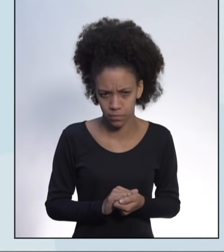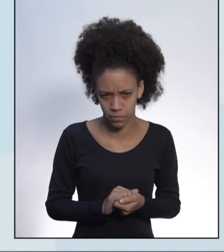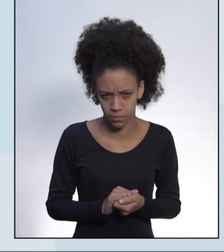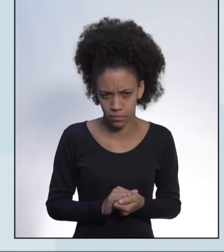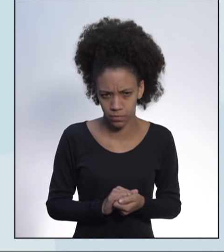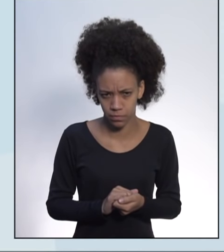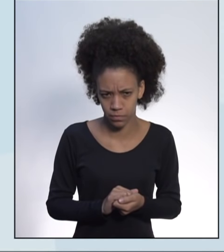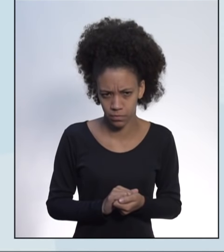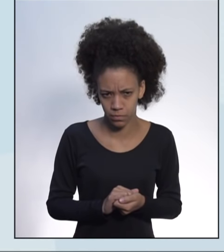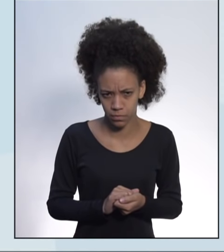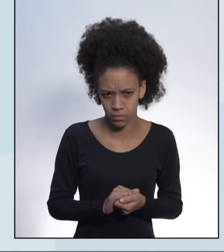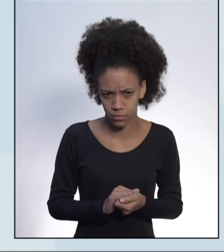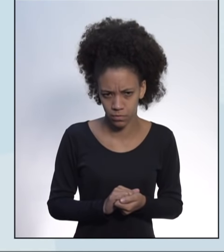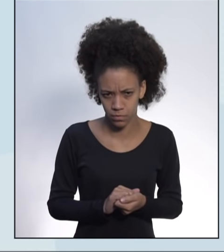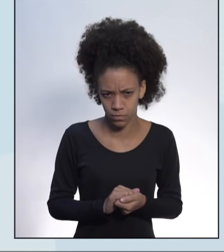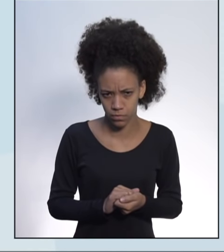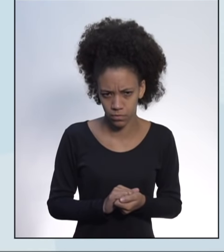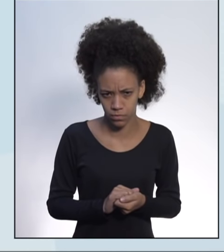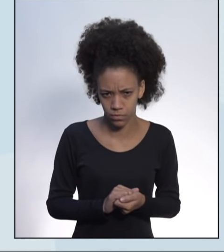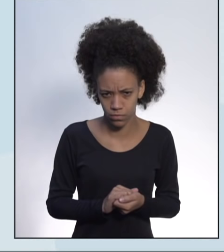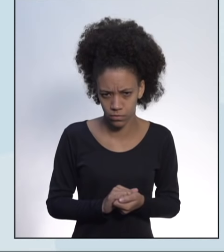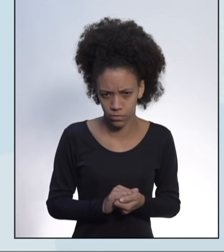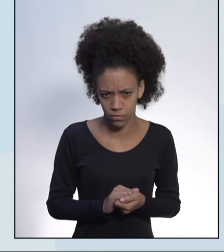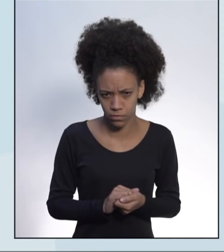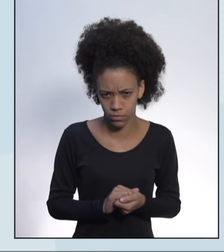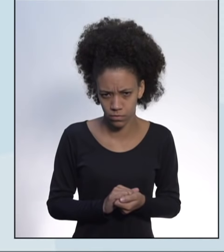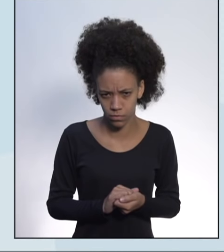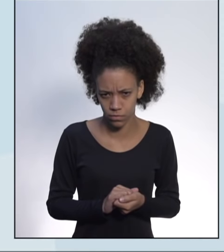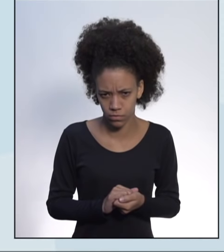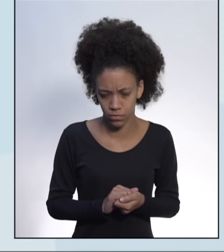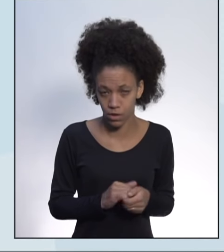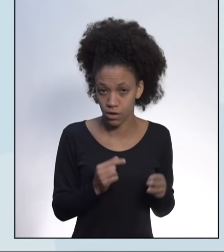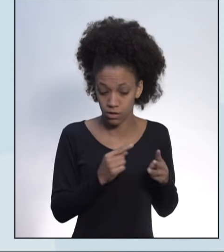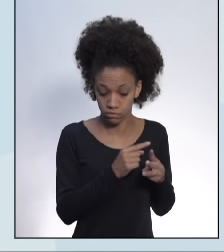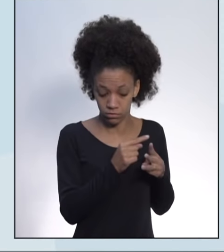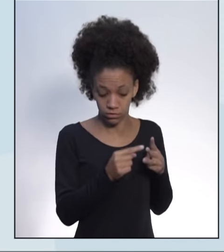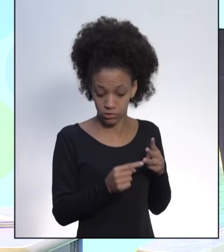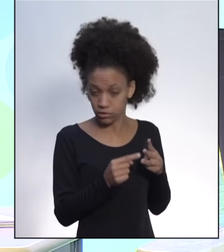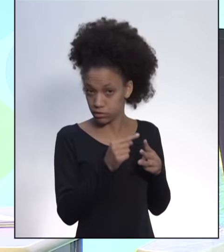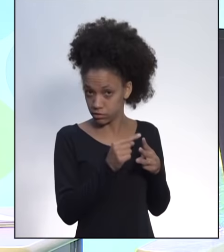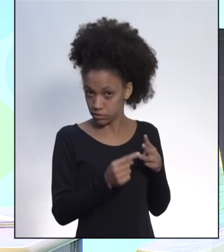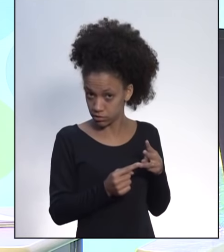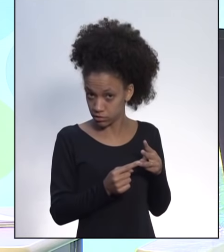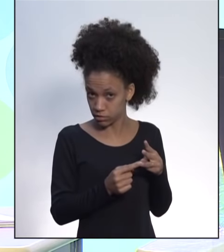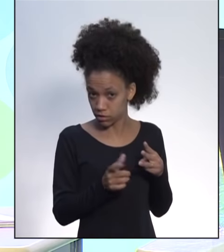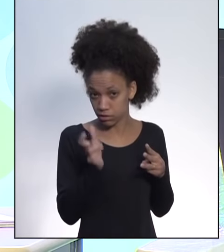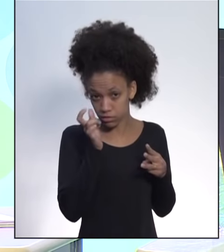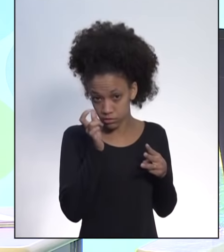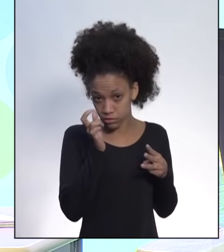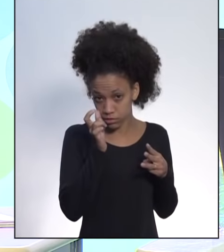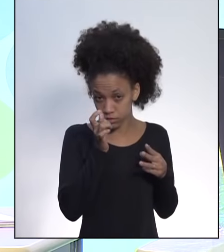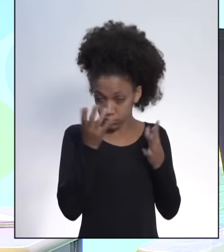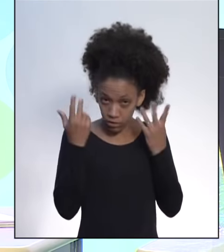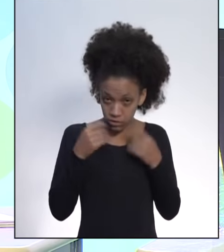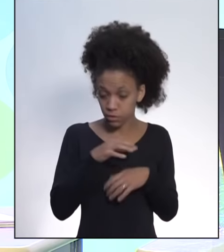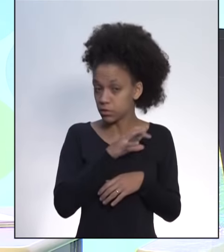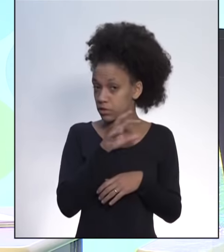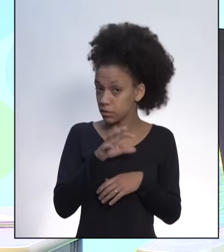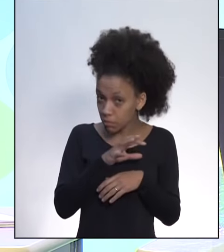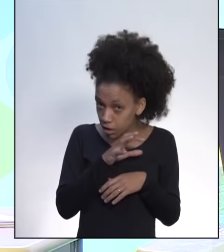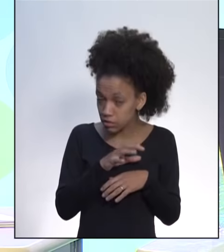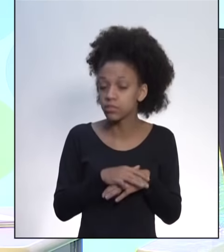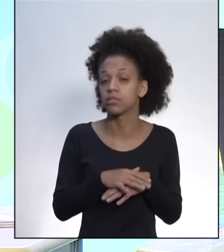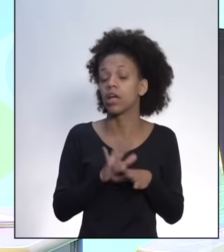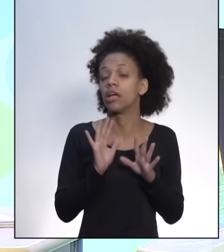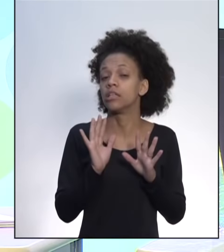places all animals work and live together tom meu interesse são os animais